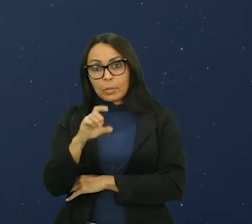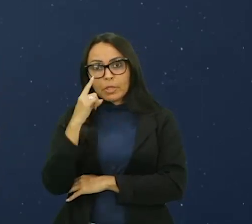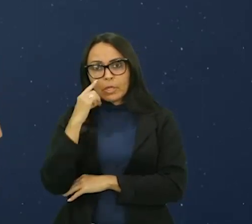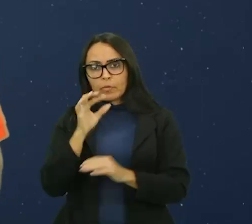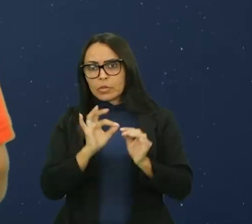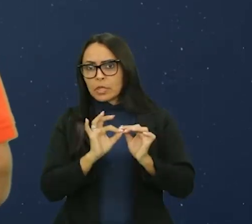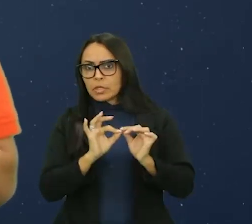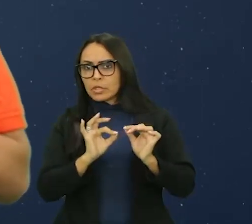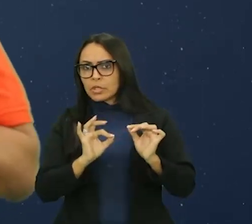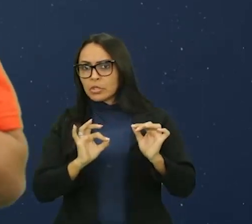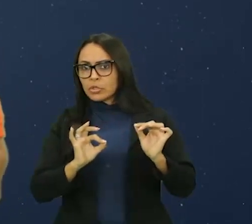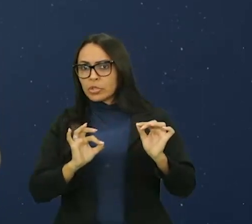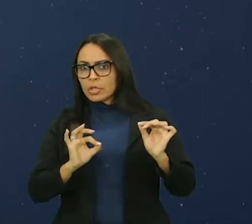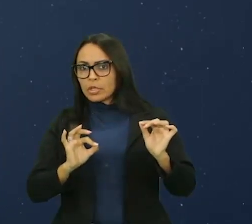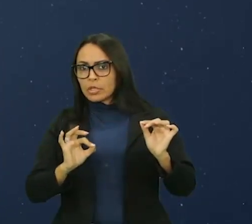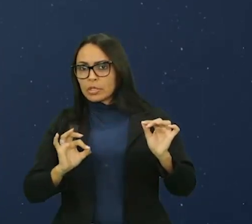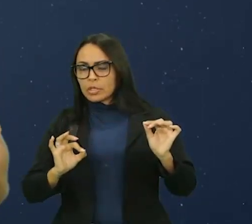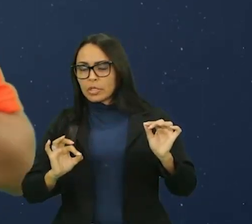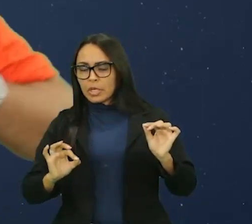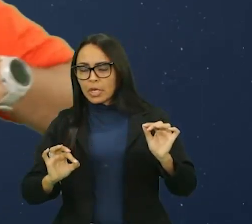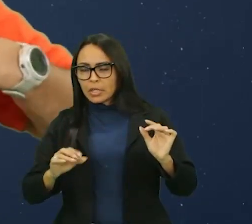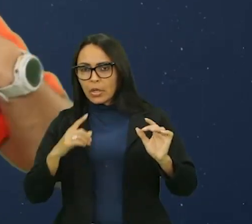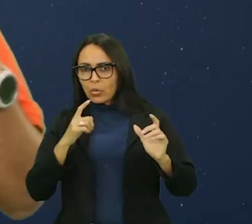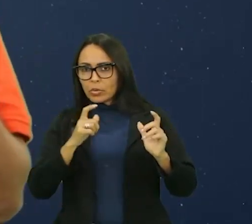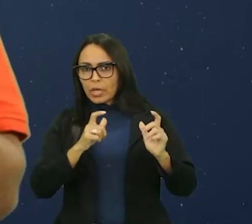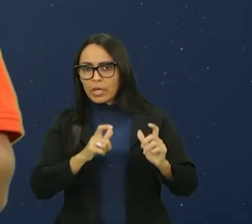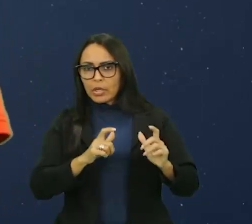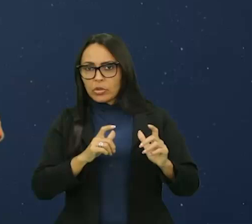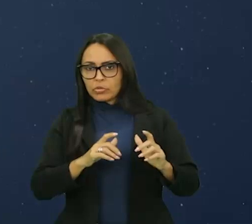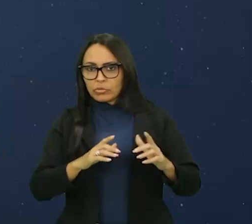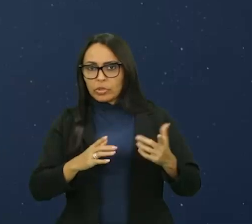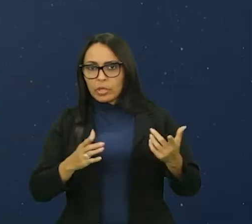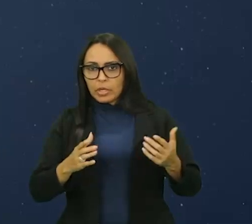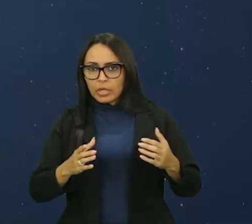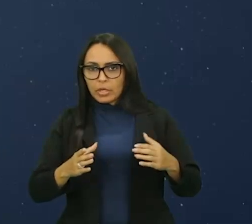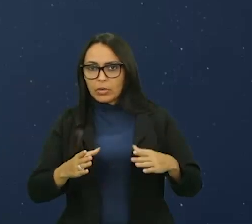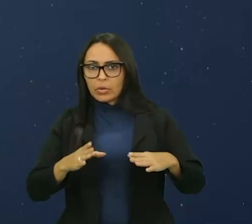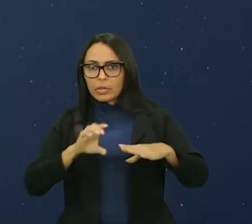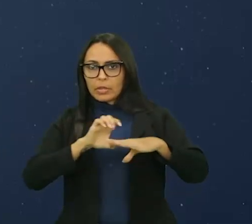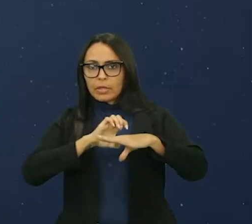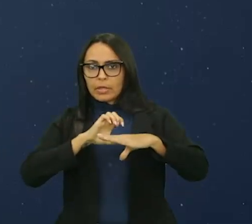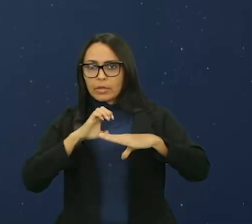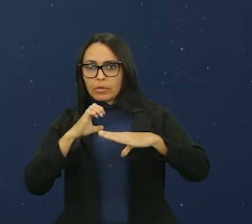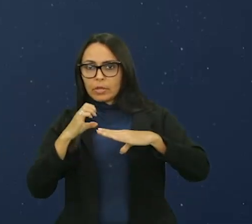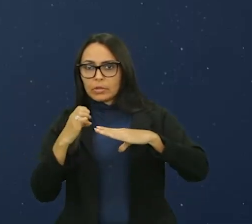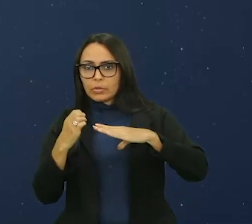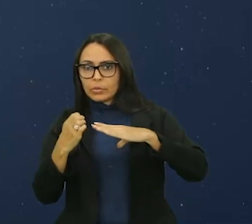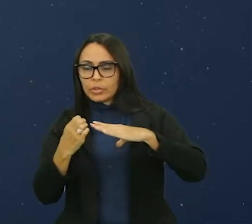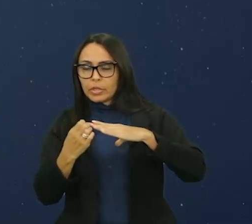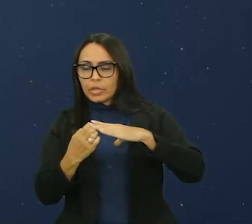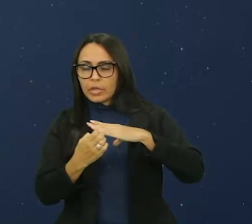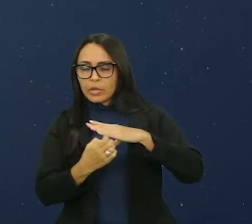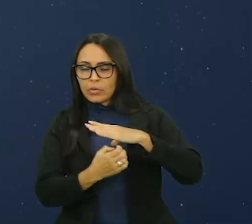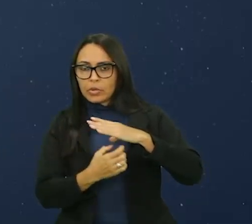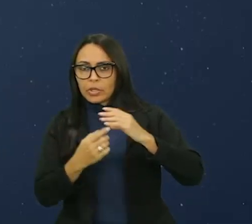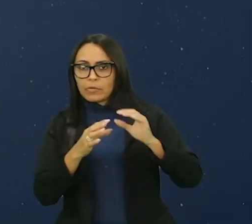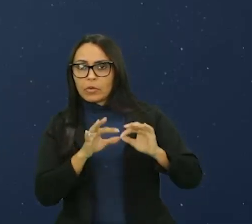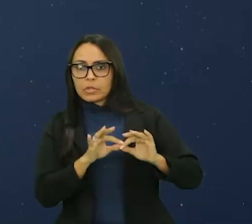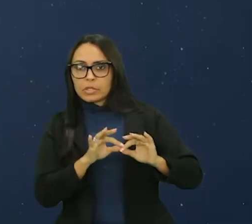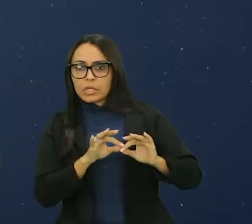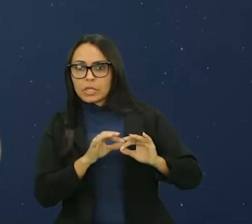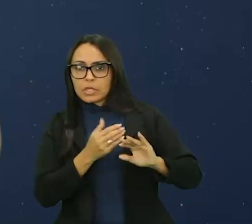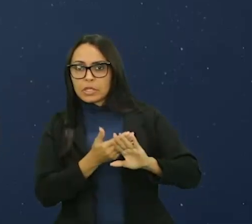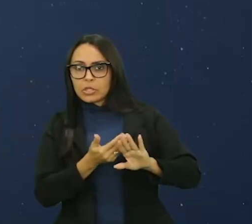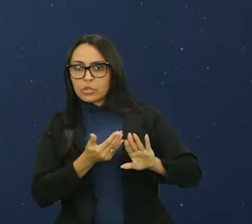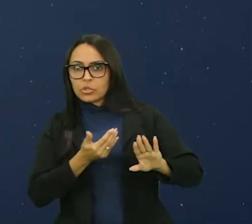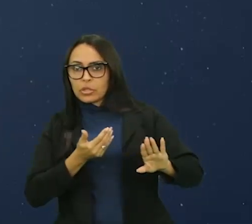distancia da linha ali, da região equatorial, o que a gente chama de zona tropical, na medida que você se distancia, as